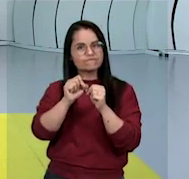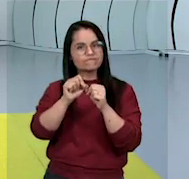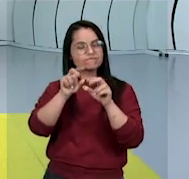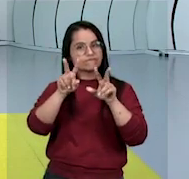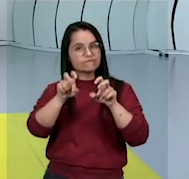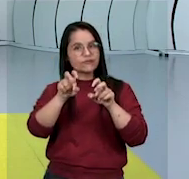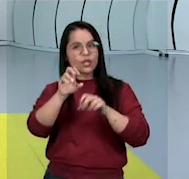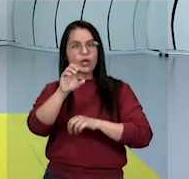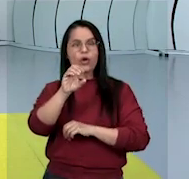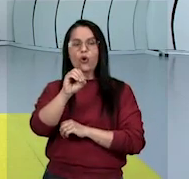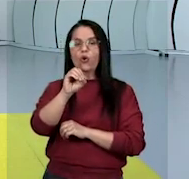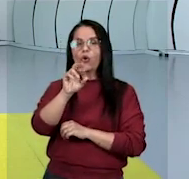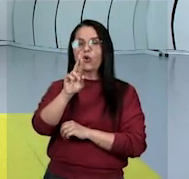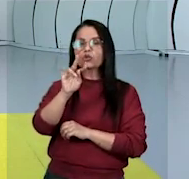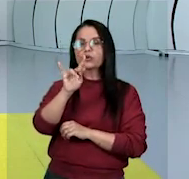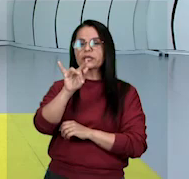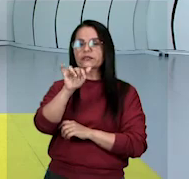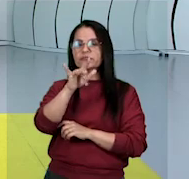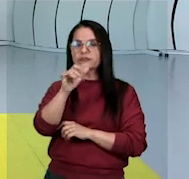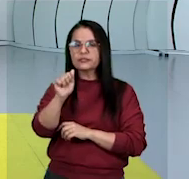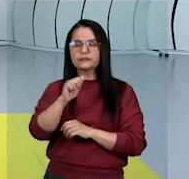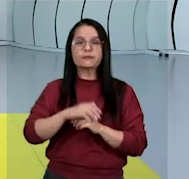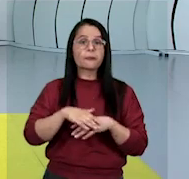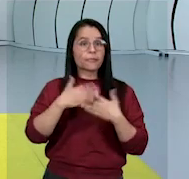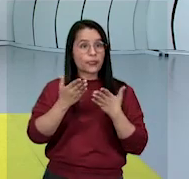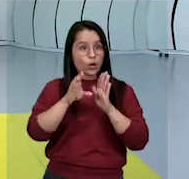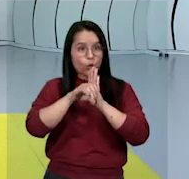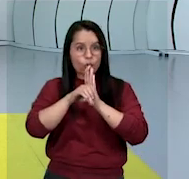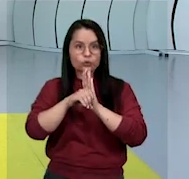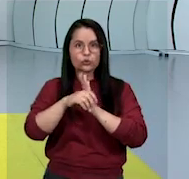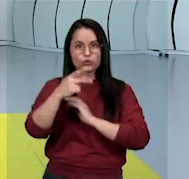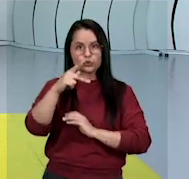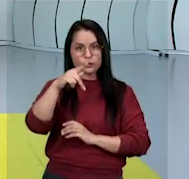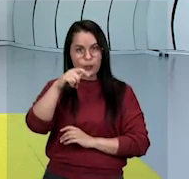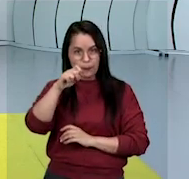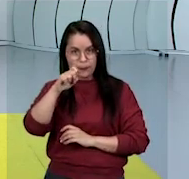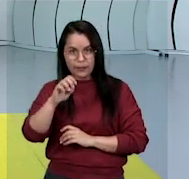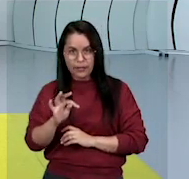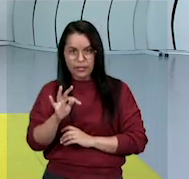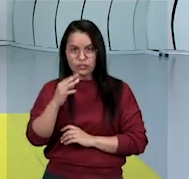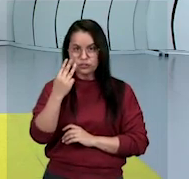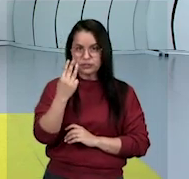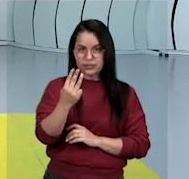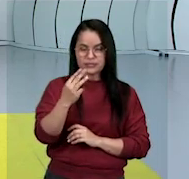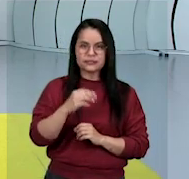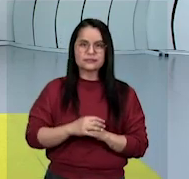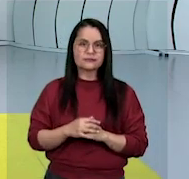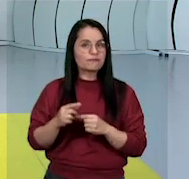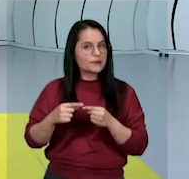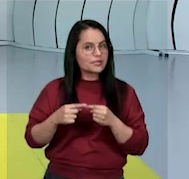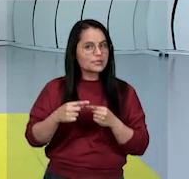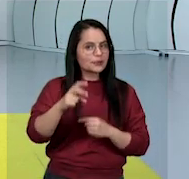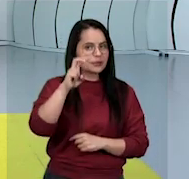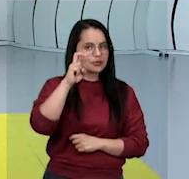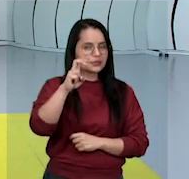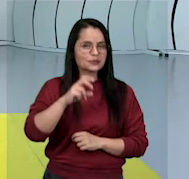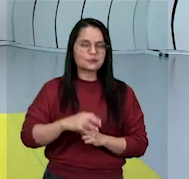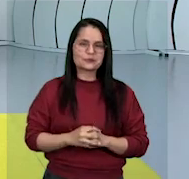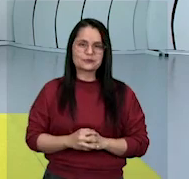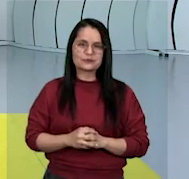que será a ortografia. O conteúdo está no seu PET, no volume 3, na semana